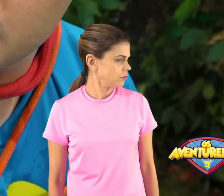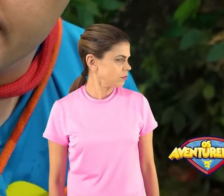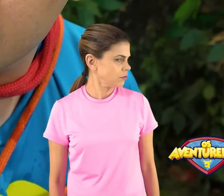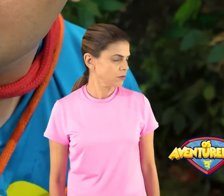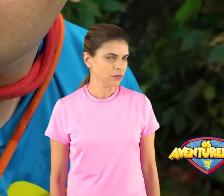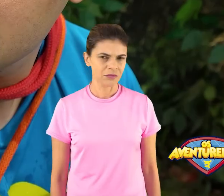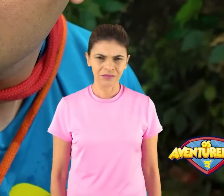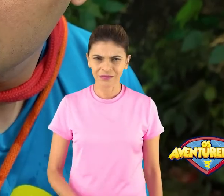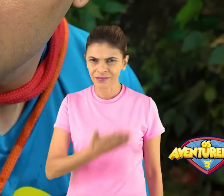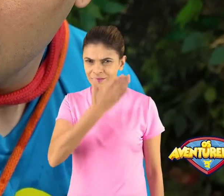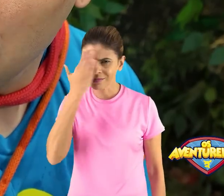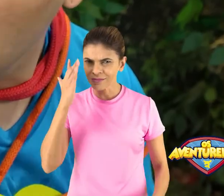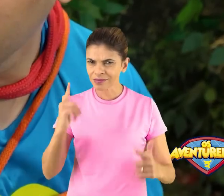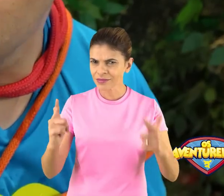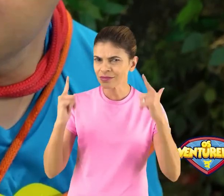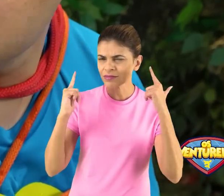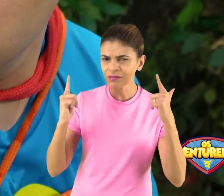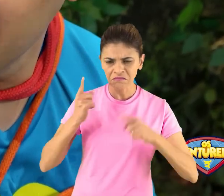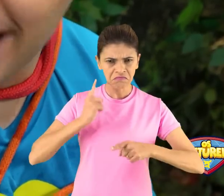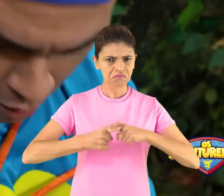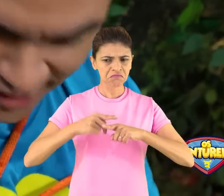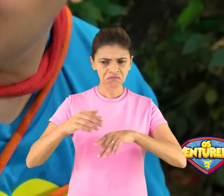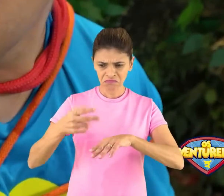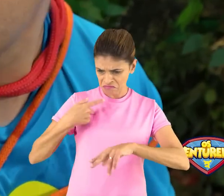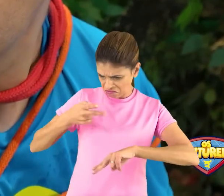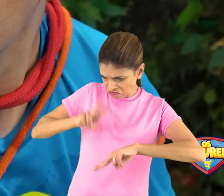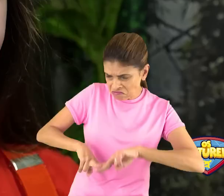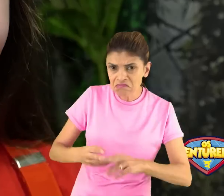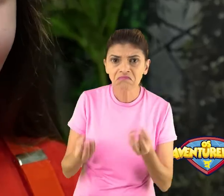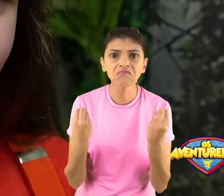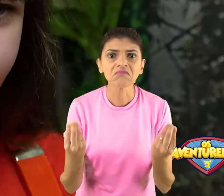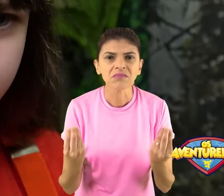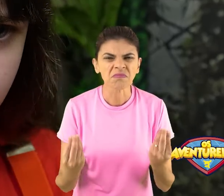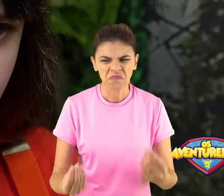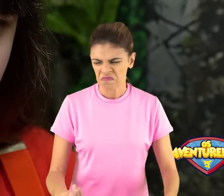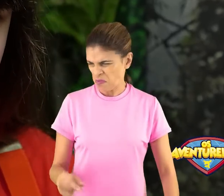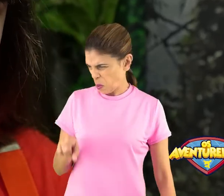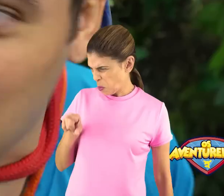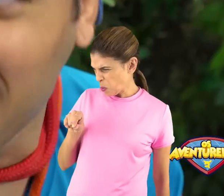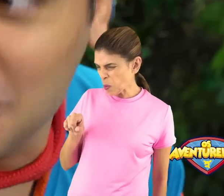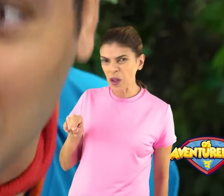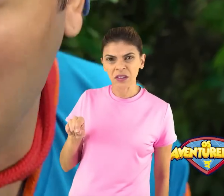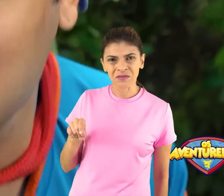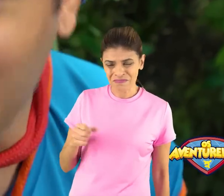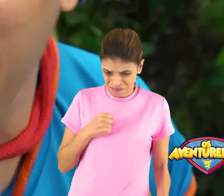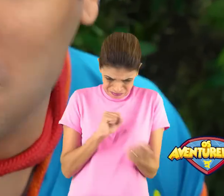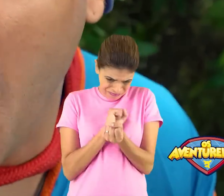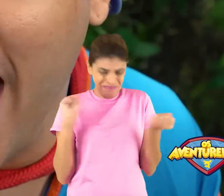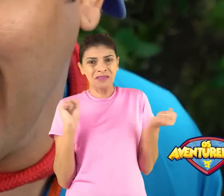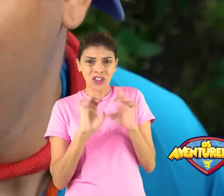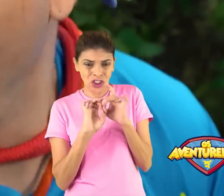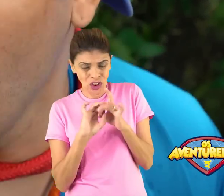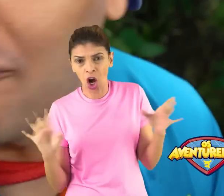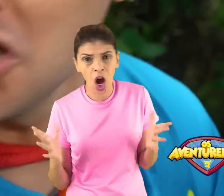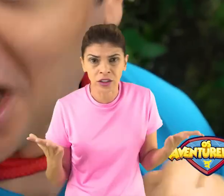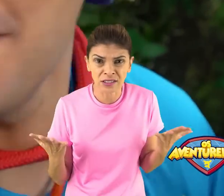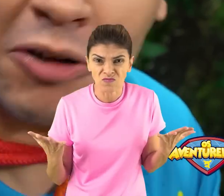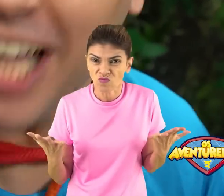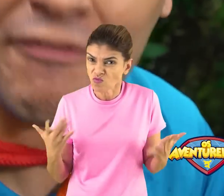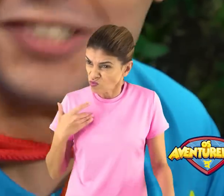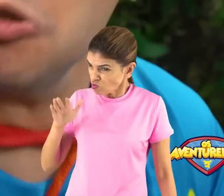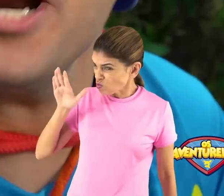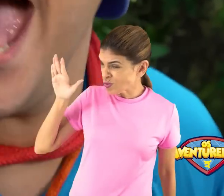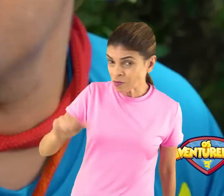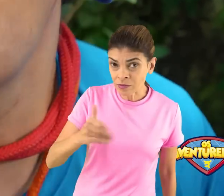Aventureiras? Por que vocês me prenderam aqui? Quê? Me soltem agora Ou eu vou